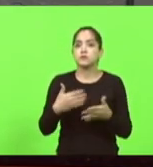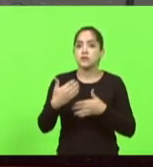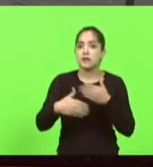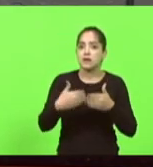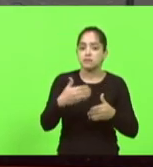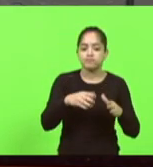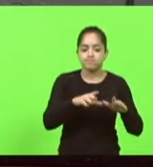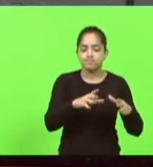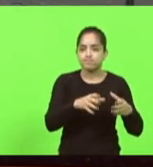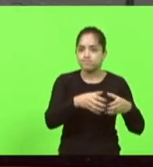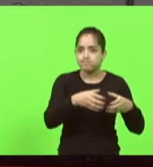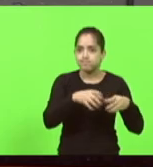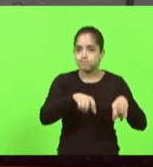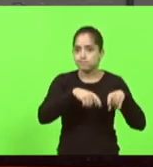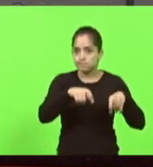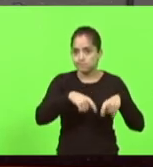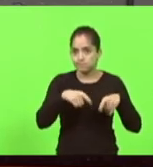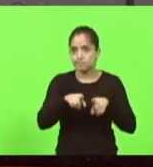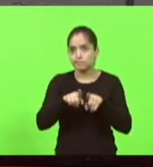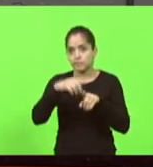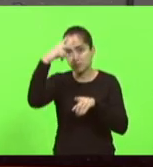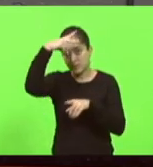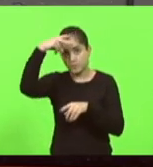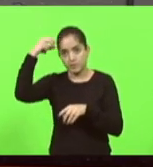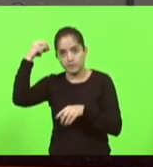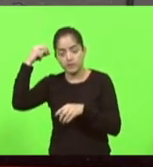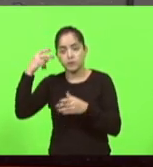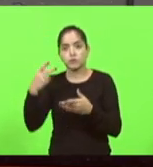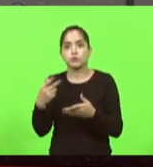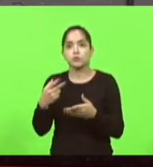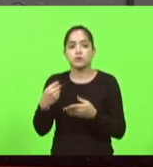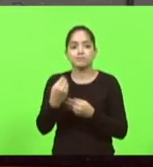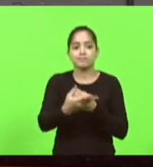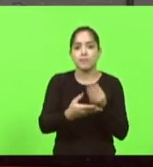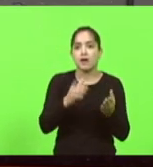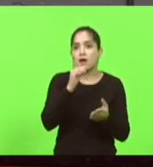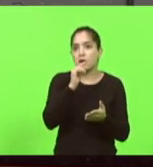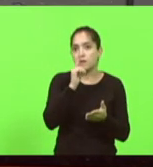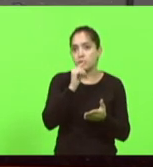as prefeituras façam um abastecimento de água às pequenas propriedades.